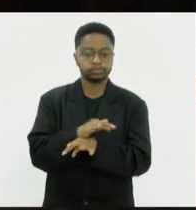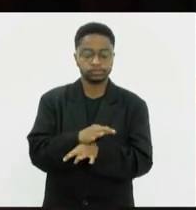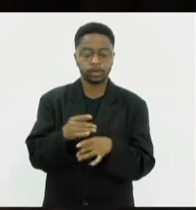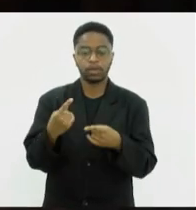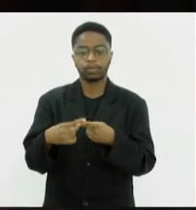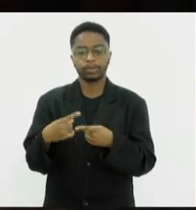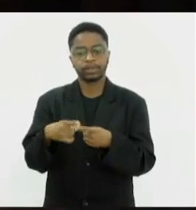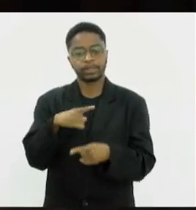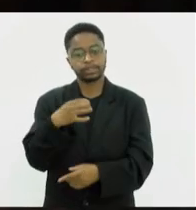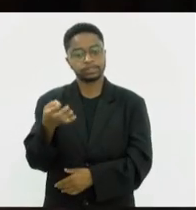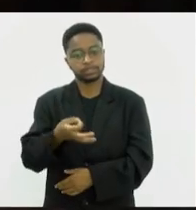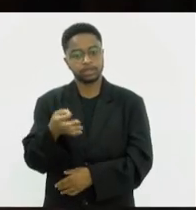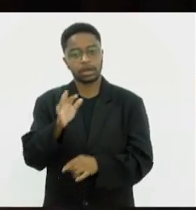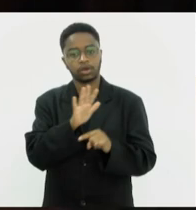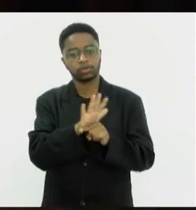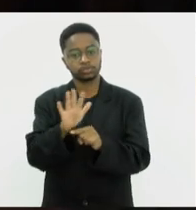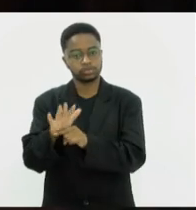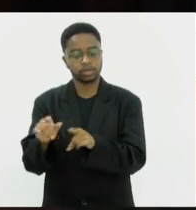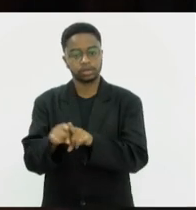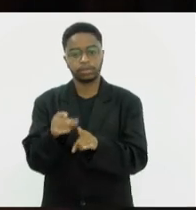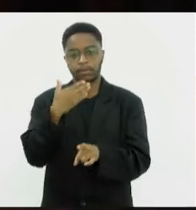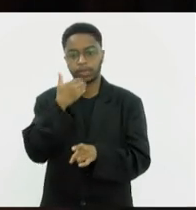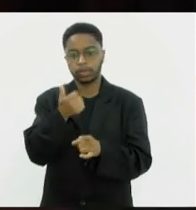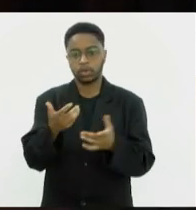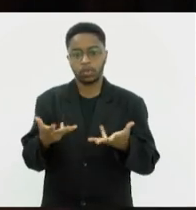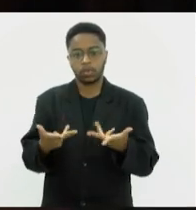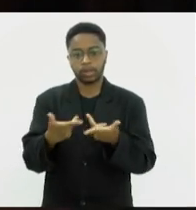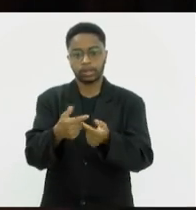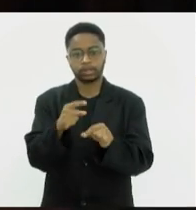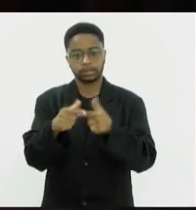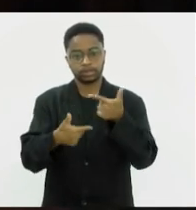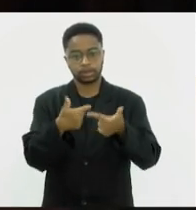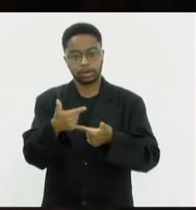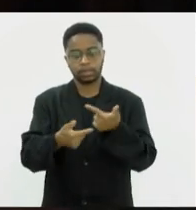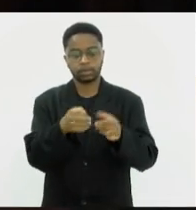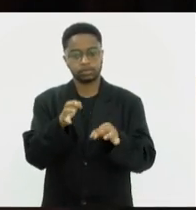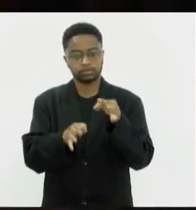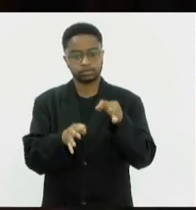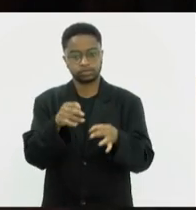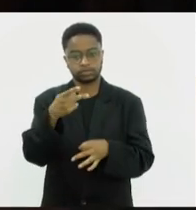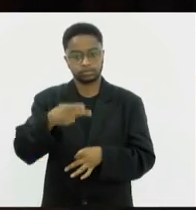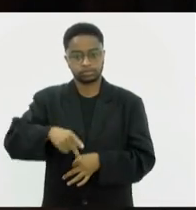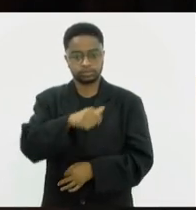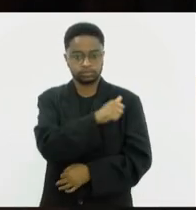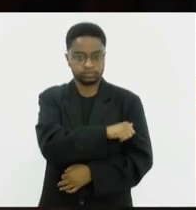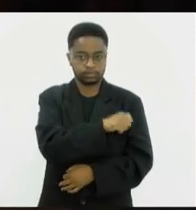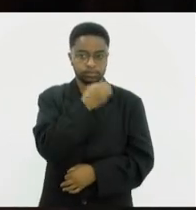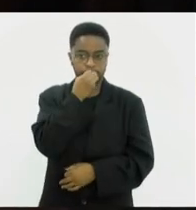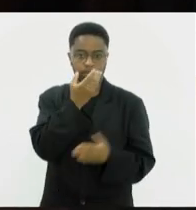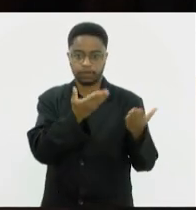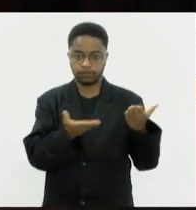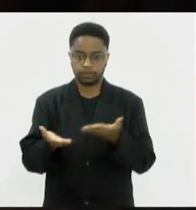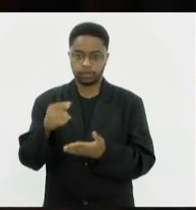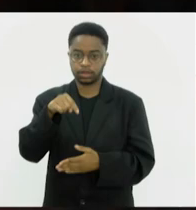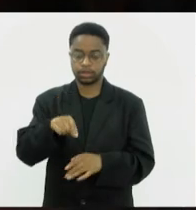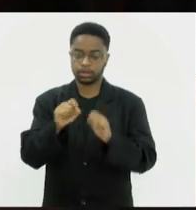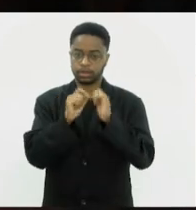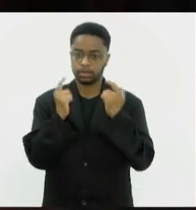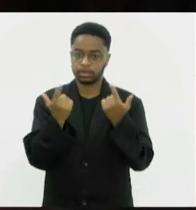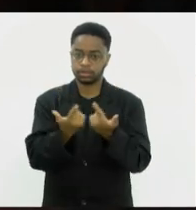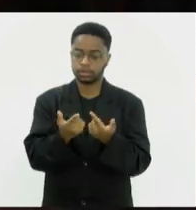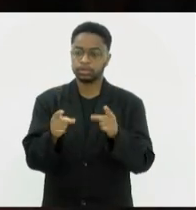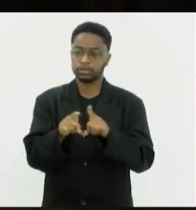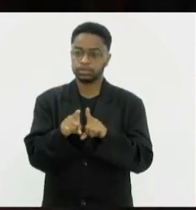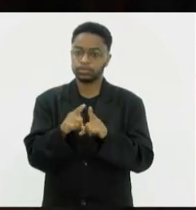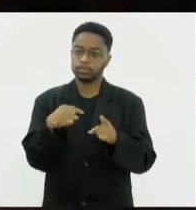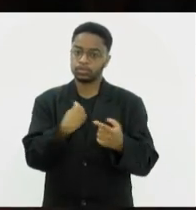certo, irão contribuir com a melhoria do serviço jurisdicional prestado. Então, sejam bem-vindos a essa Casa de Lei e